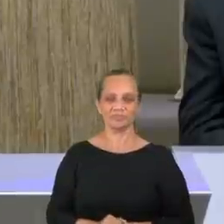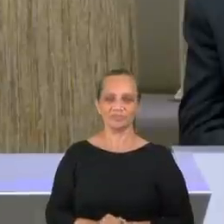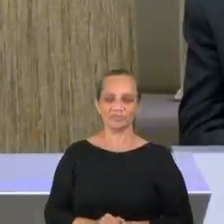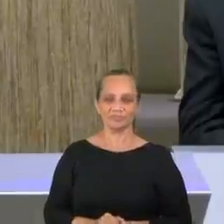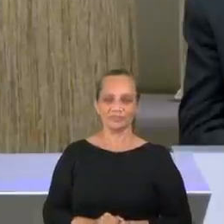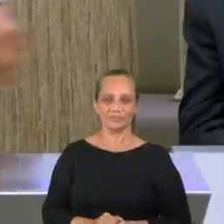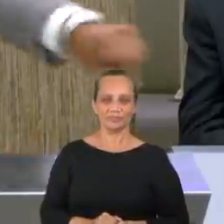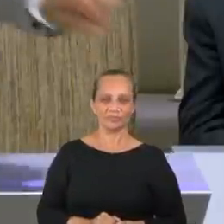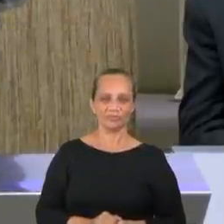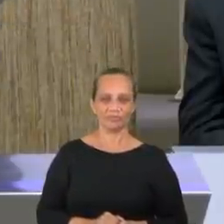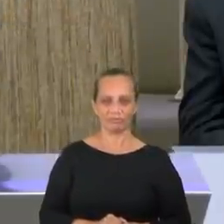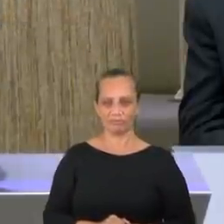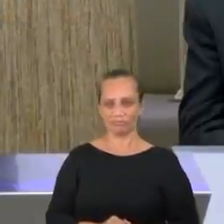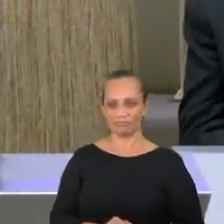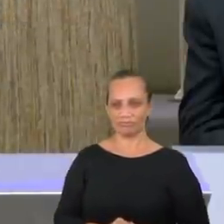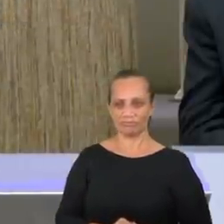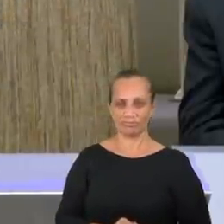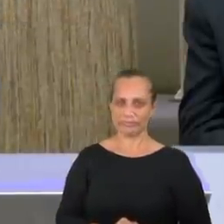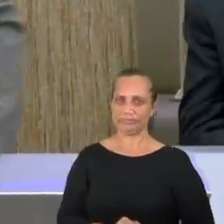onde